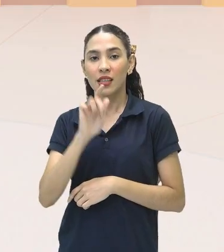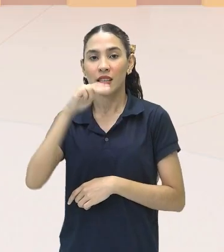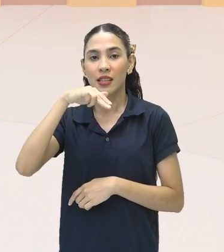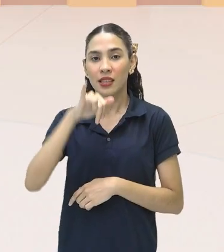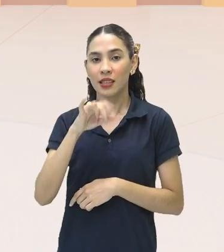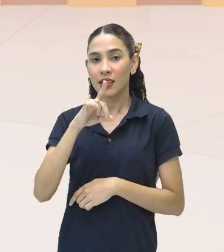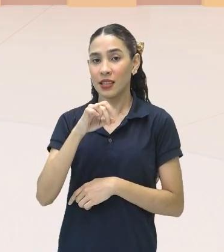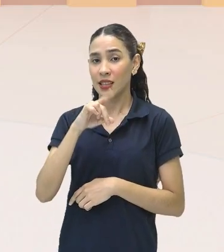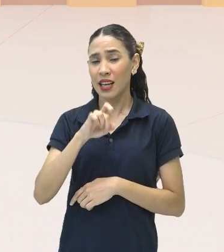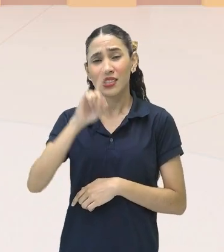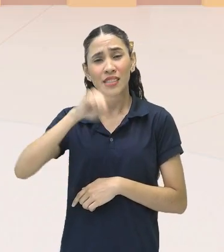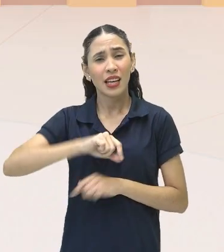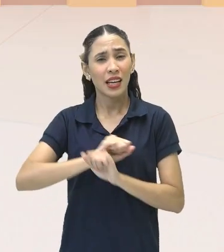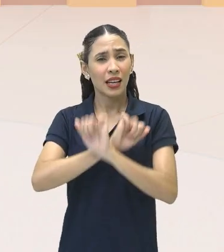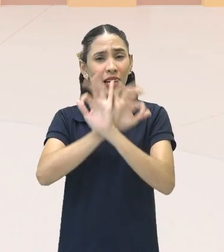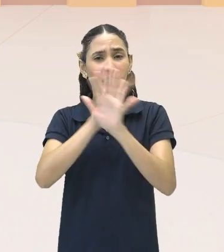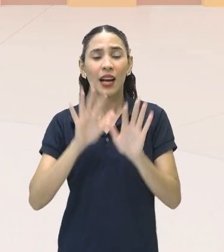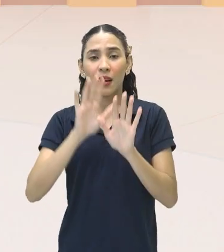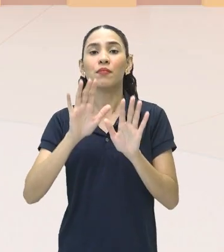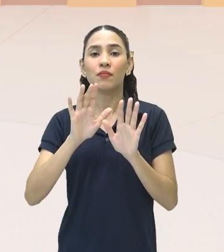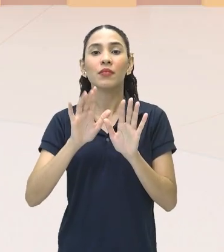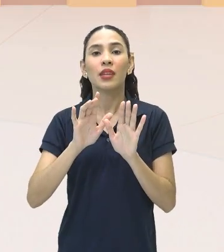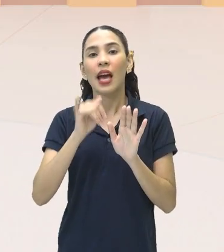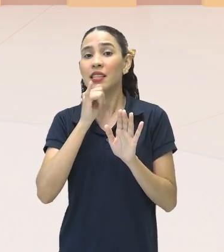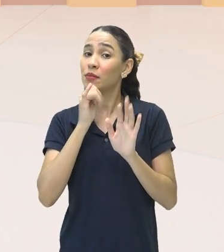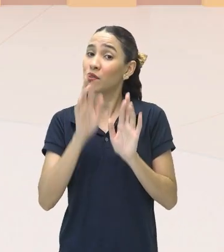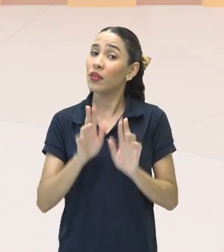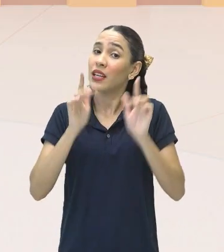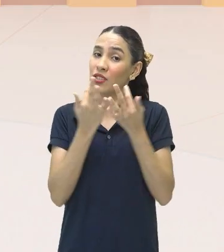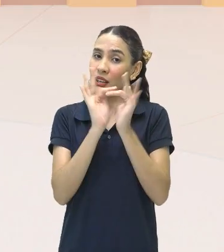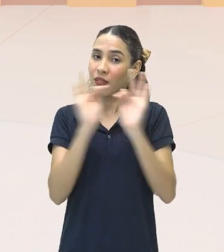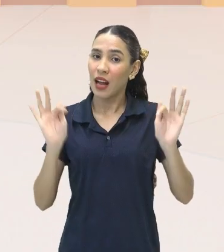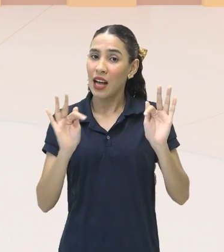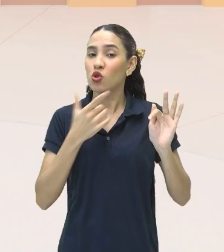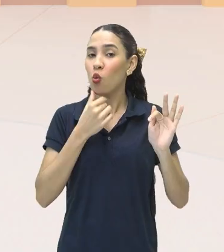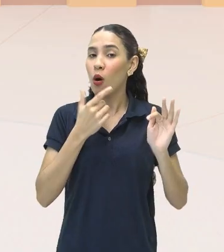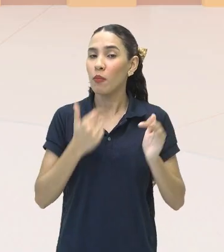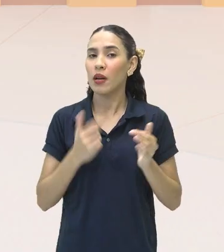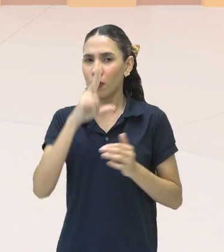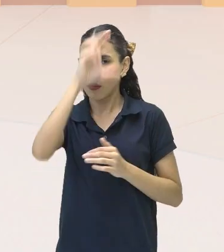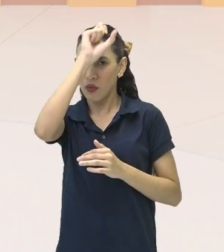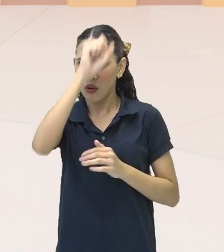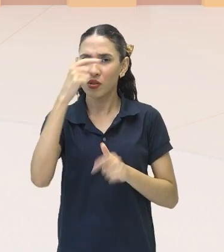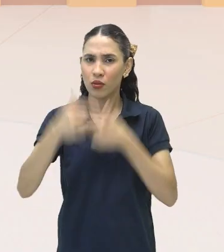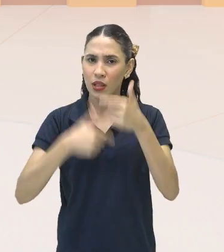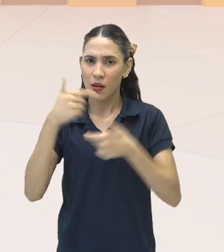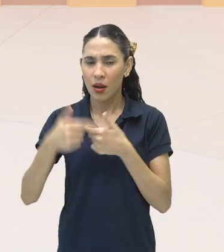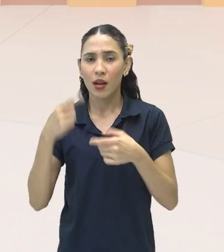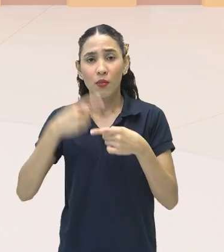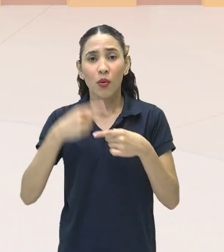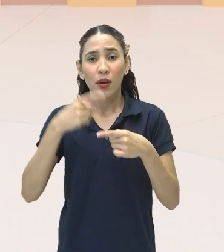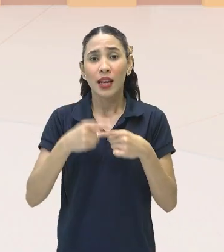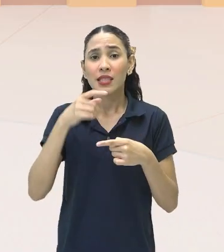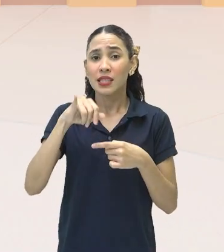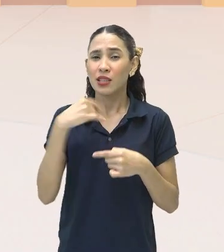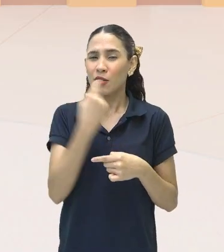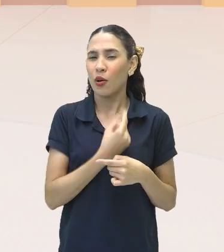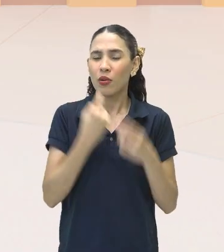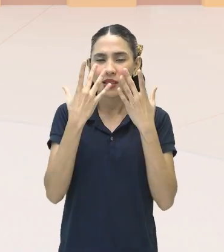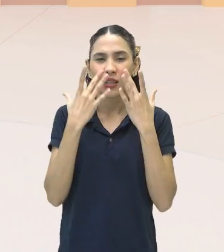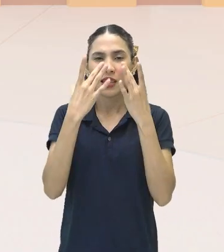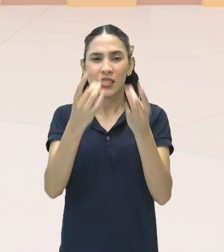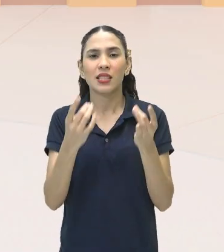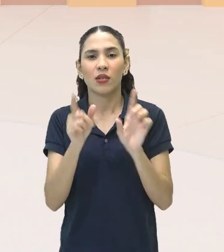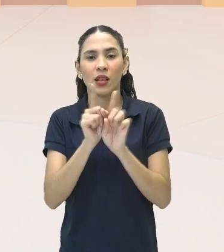mais amplo do que simplesmente falar que o trabalho dignifica o homem, tá? Porque se for assim, a gente vai ver um pouquinho nas nossas aulas, se